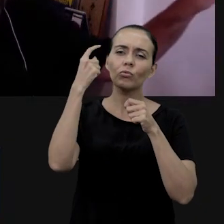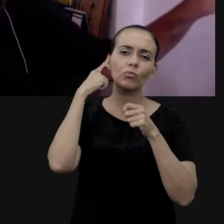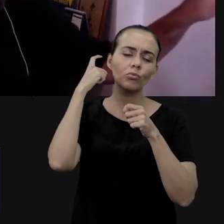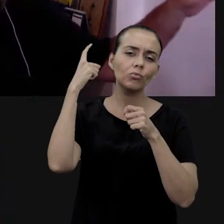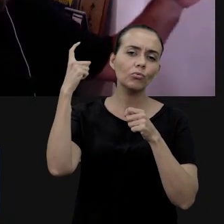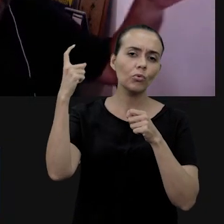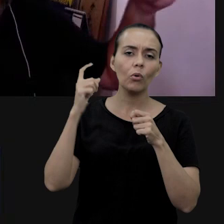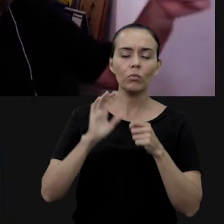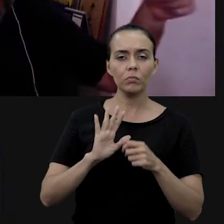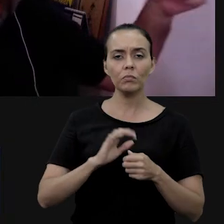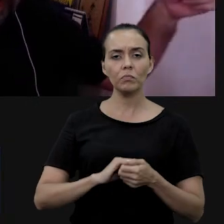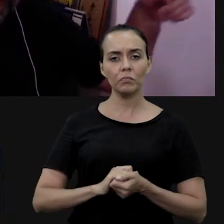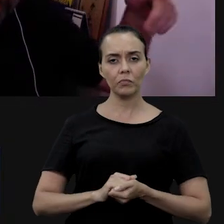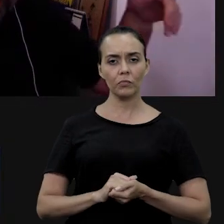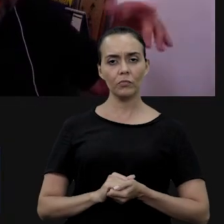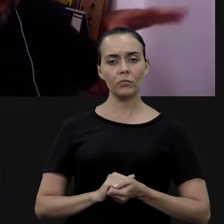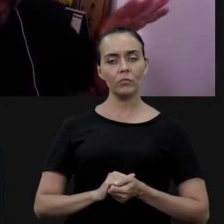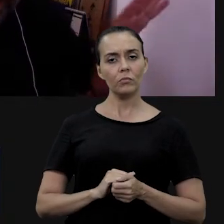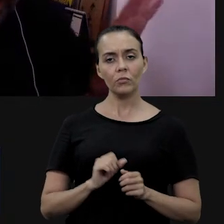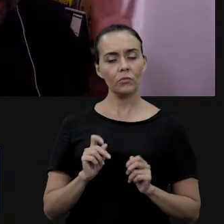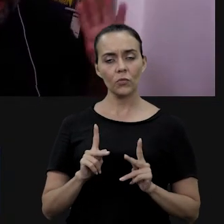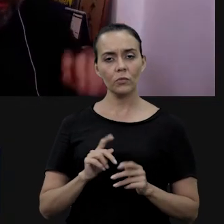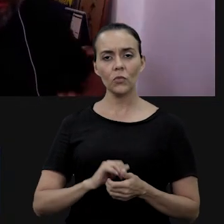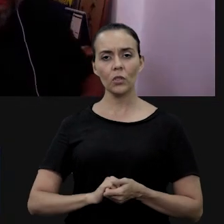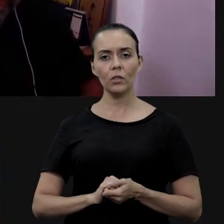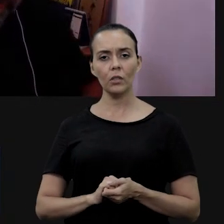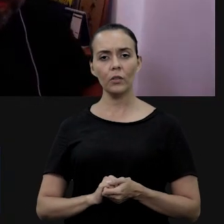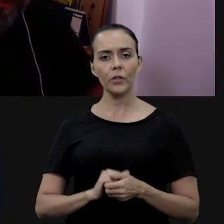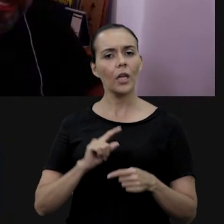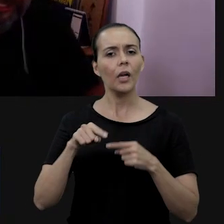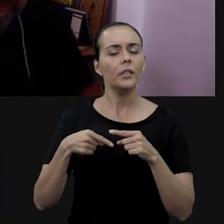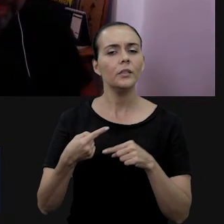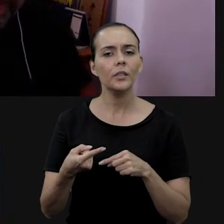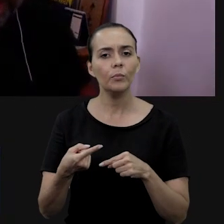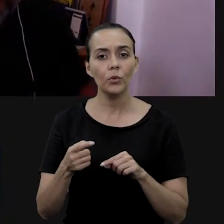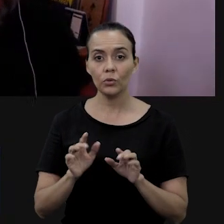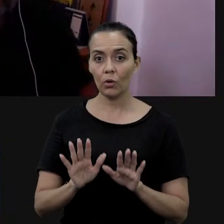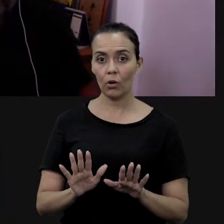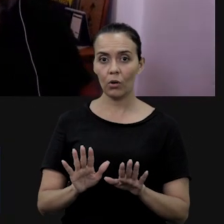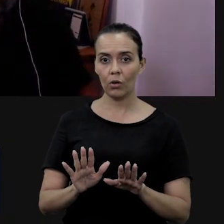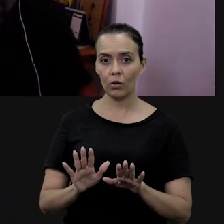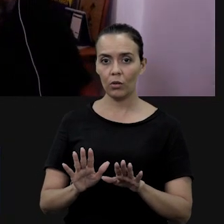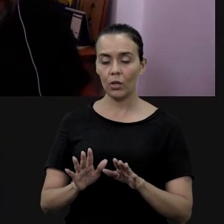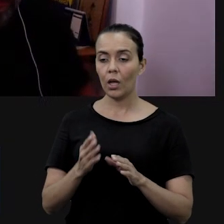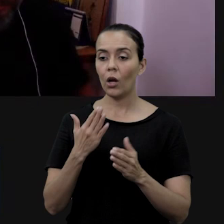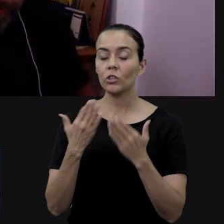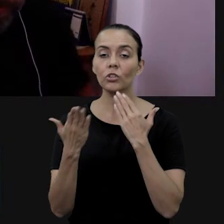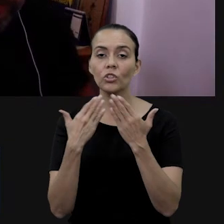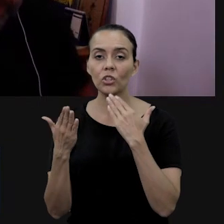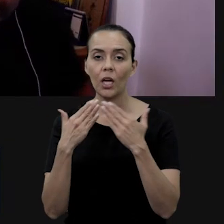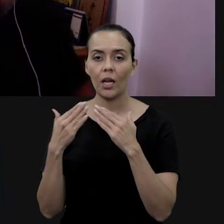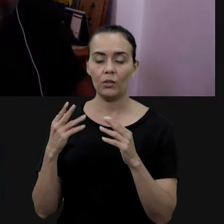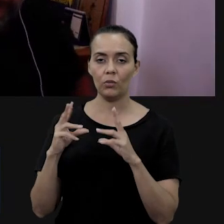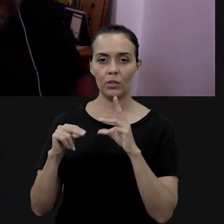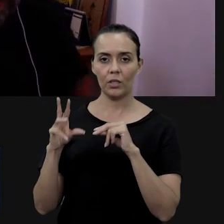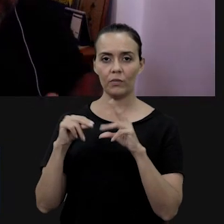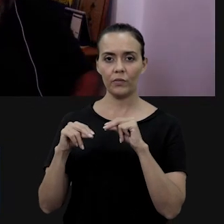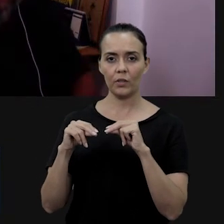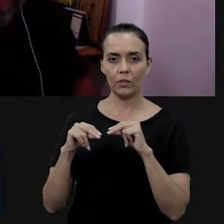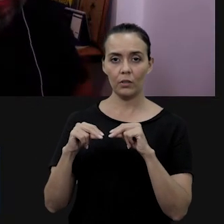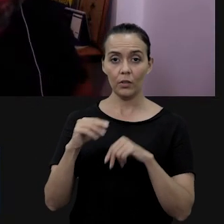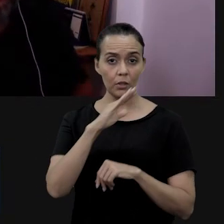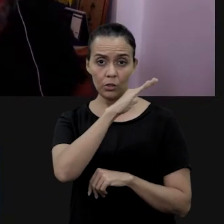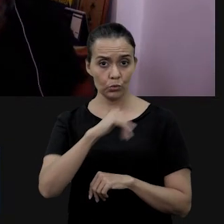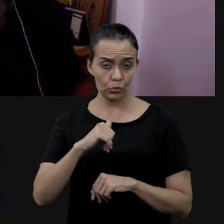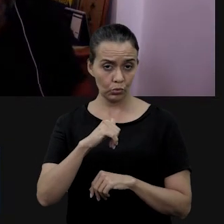foi para um outro lugar, captar ambiências, ele se deslocou, se afastou da equipe ali. E daí houve um momento, olha, não, acho que vamos